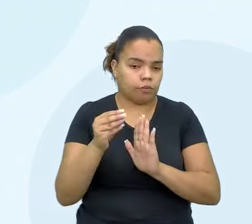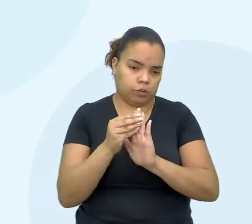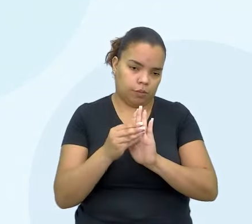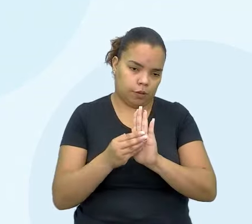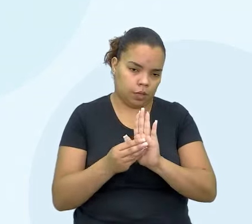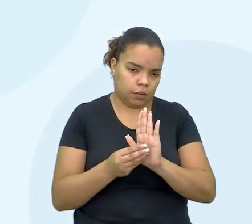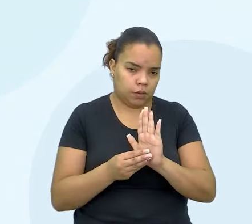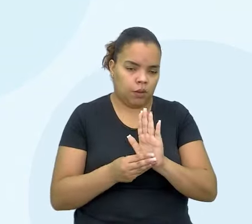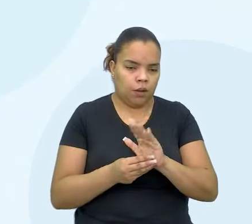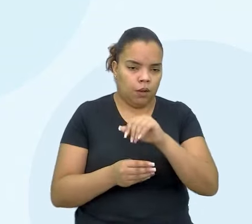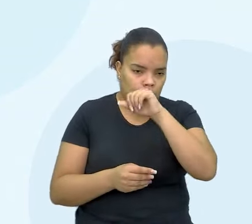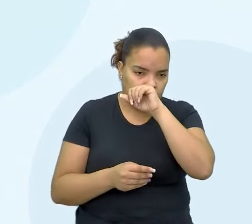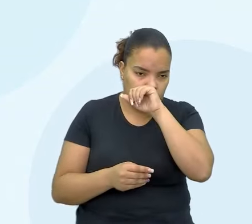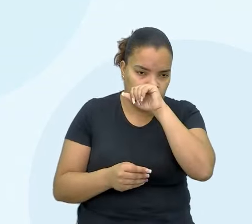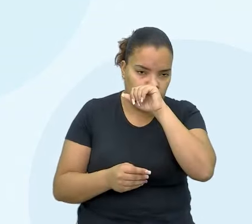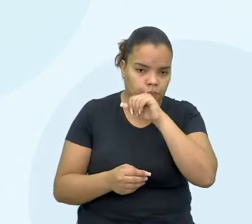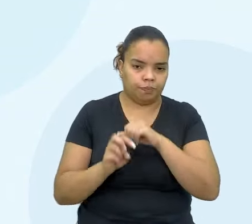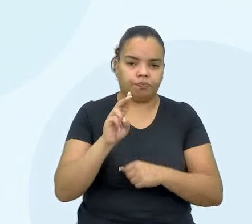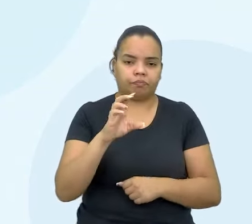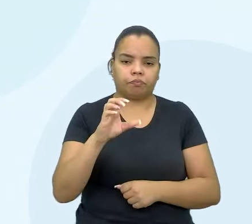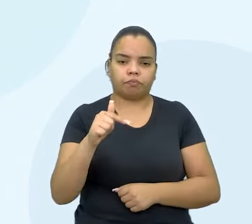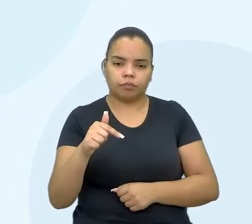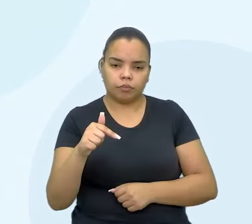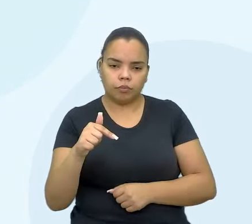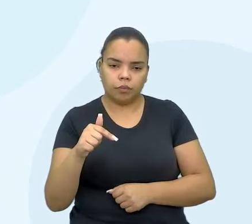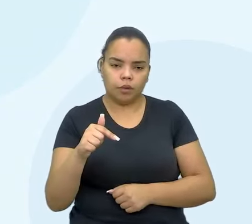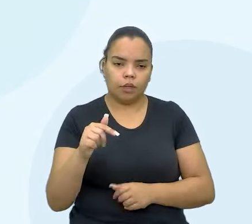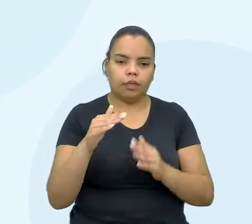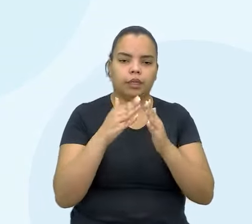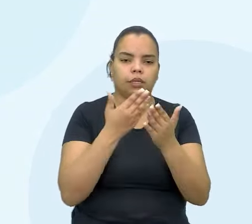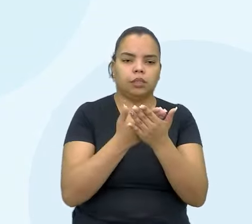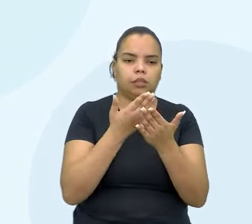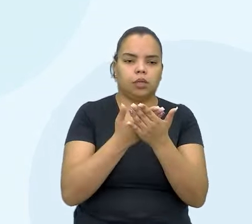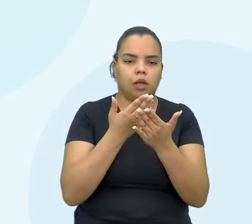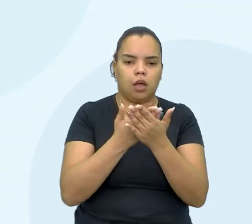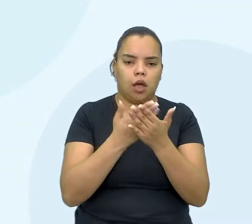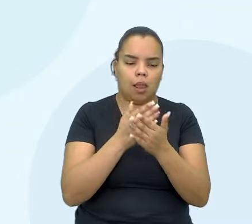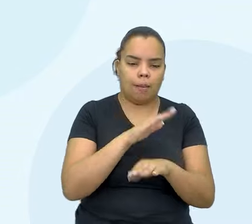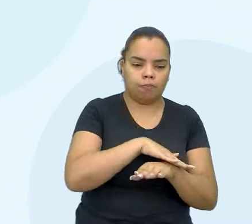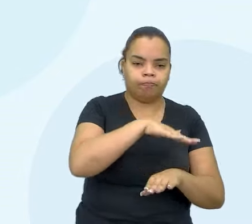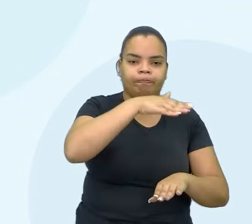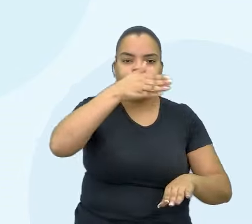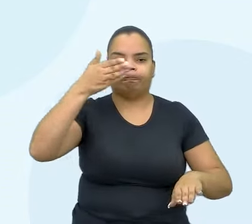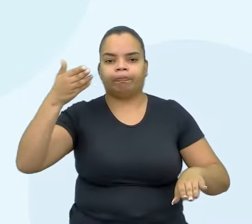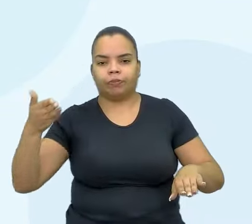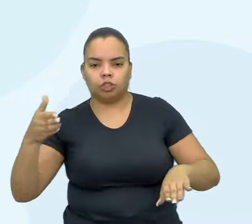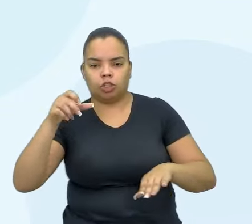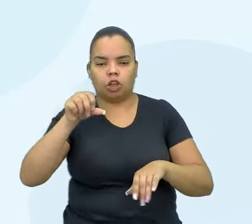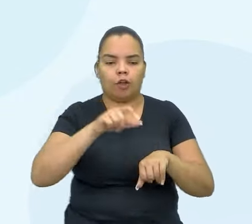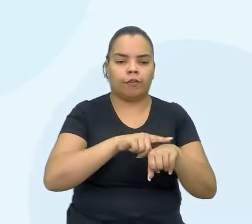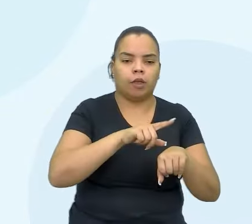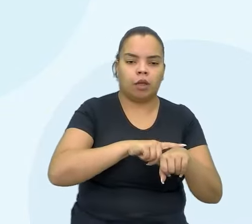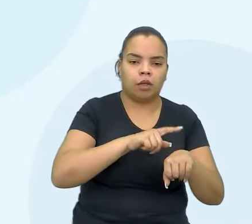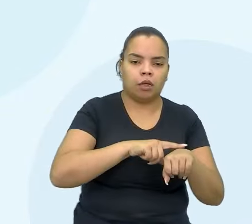que a UC7, no caso das escolas do Programa do Ensino Integral de 9 horas, elas